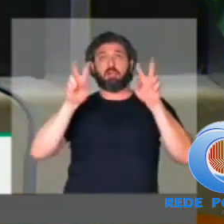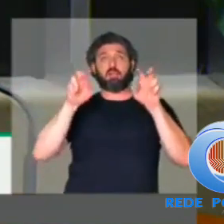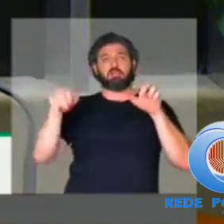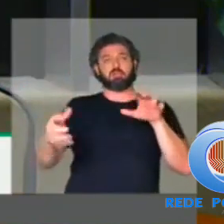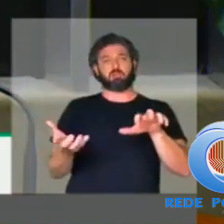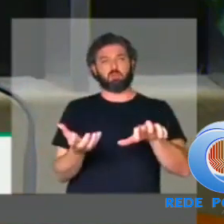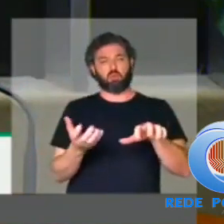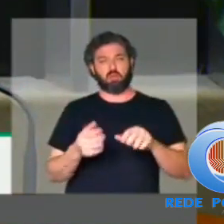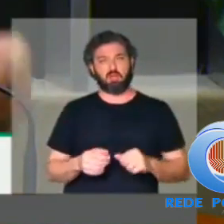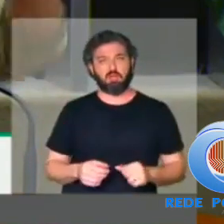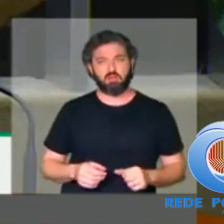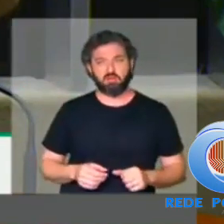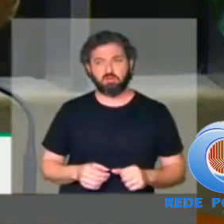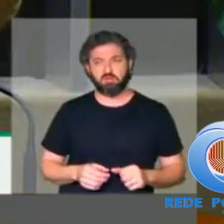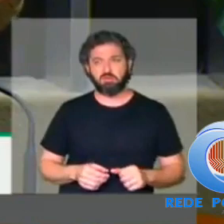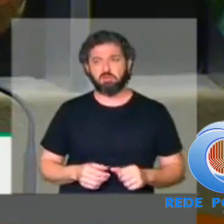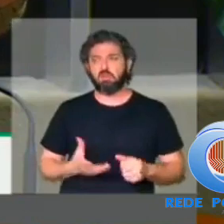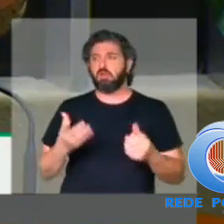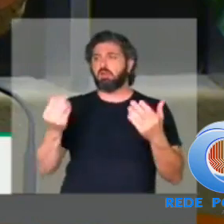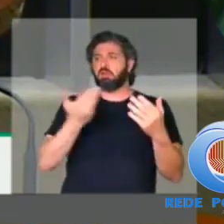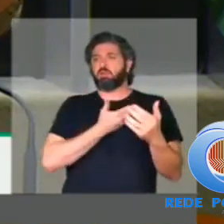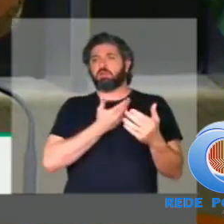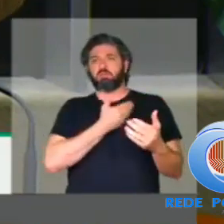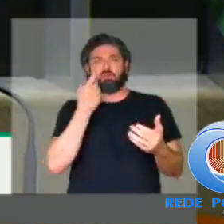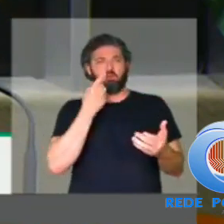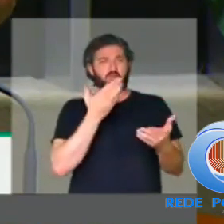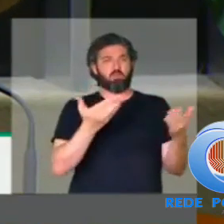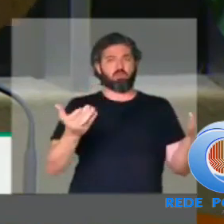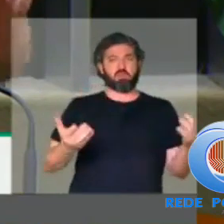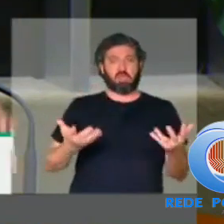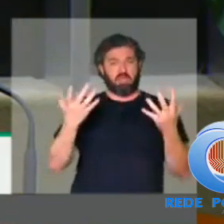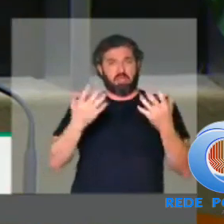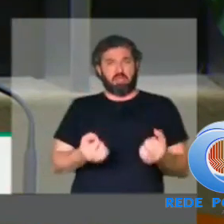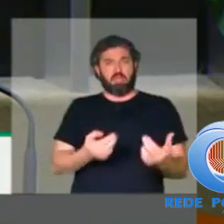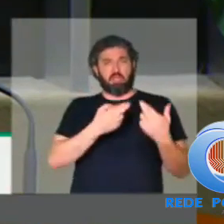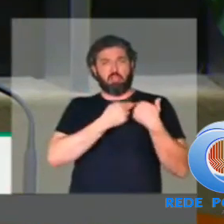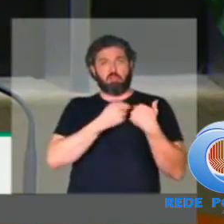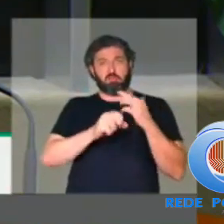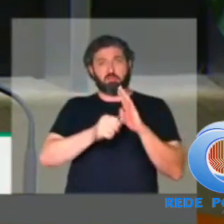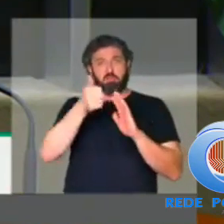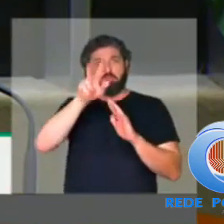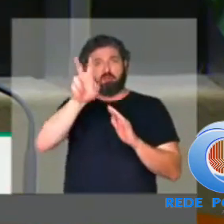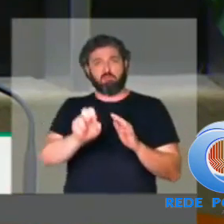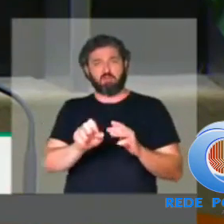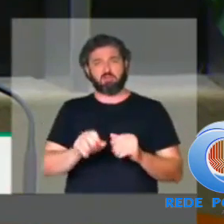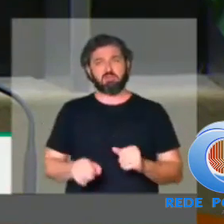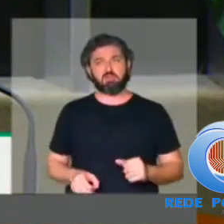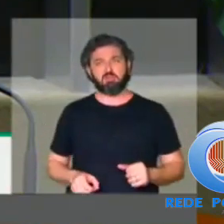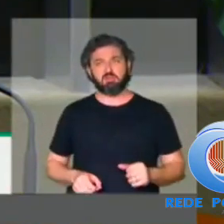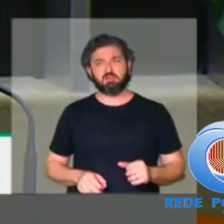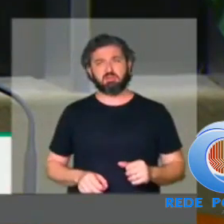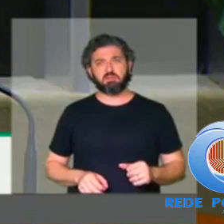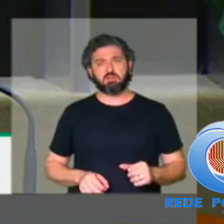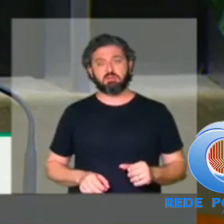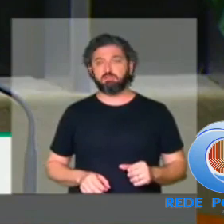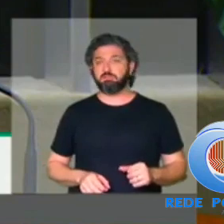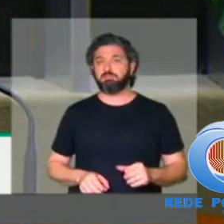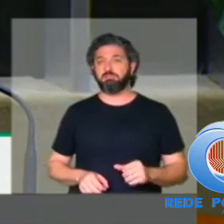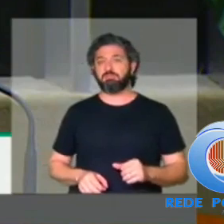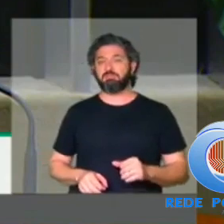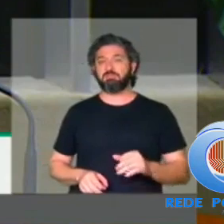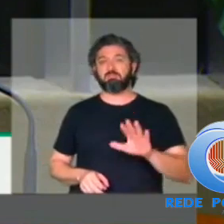deste parlamento, com tantos colegas que assumem pela primeira vez.